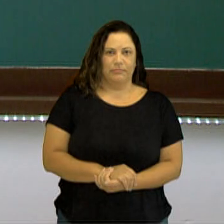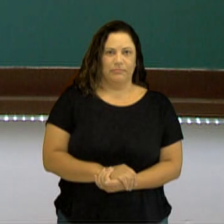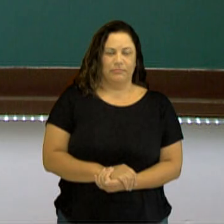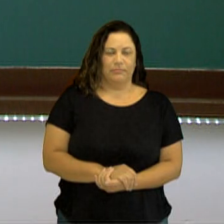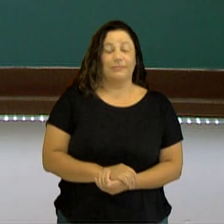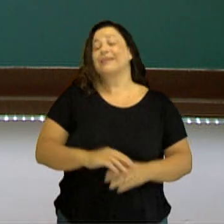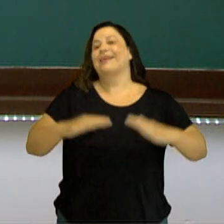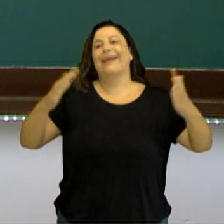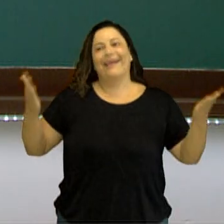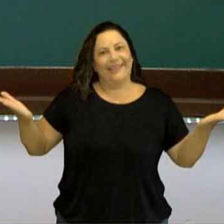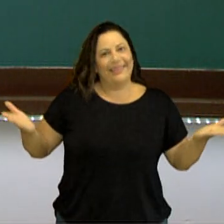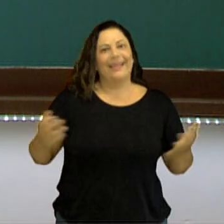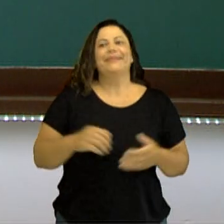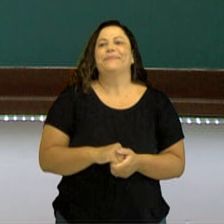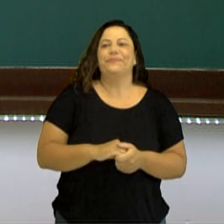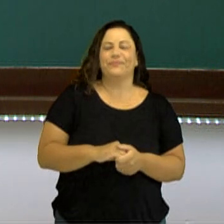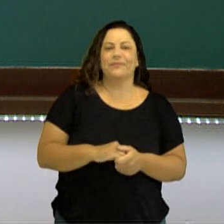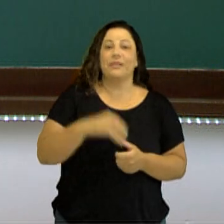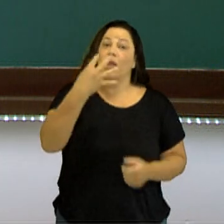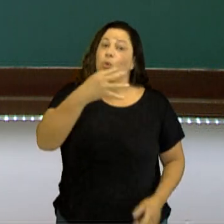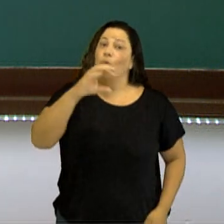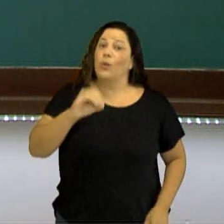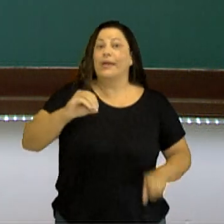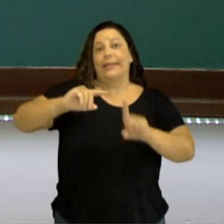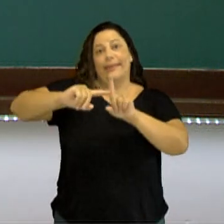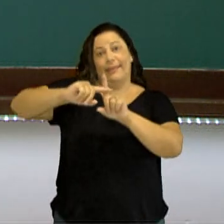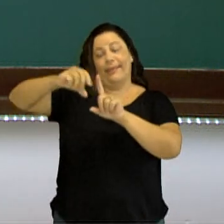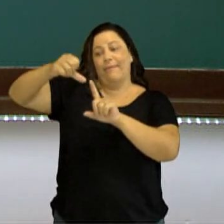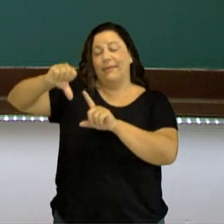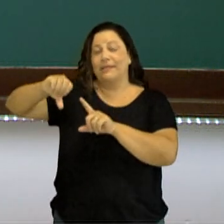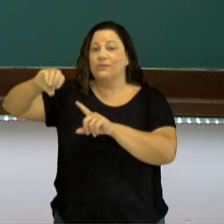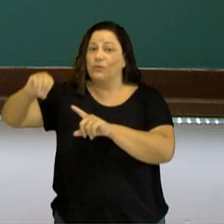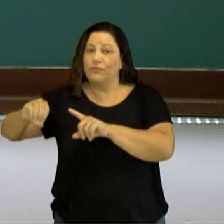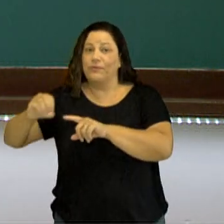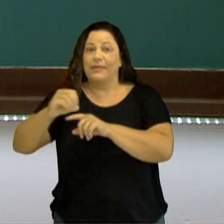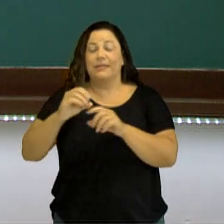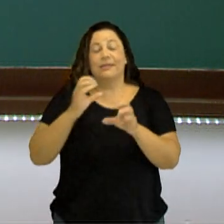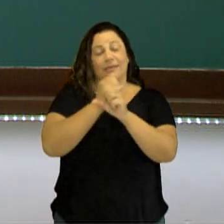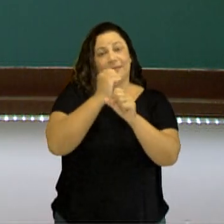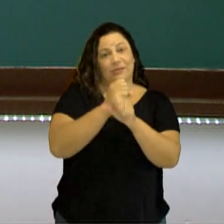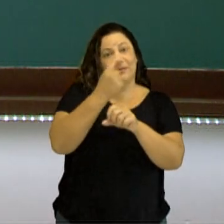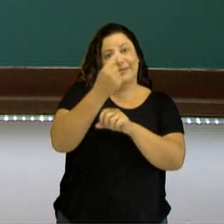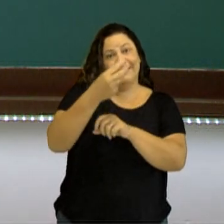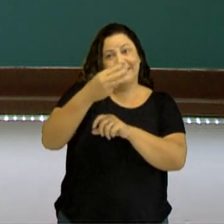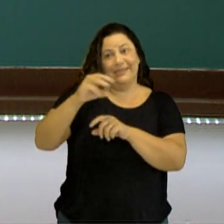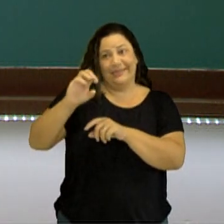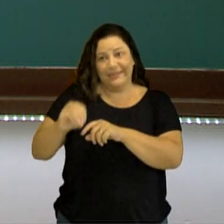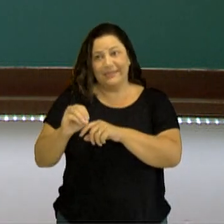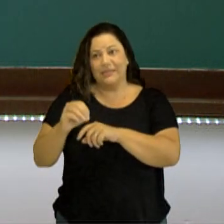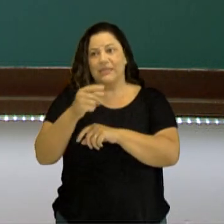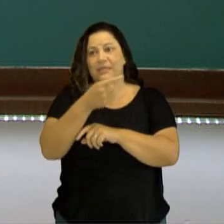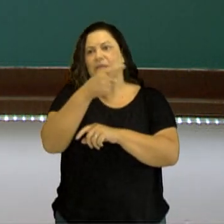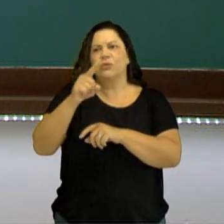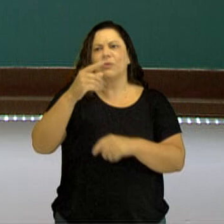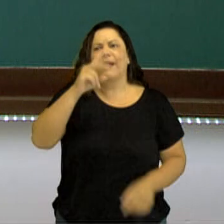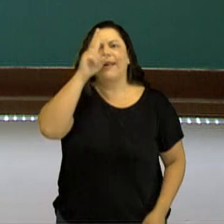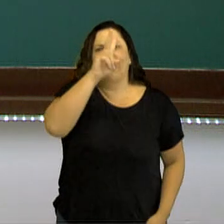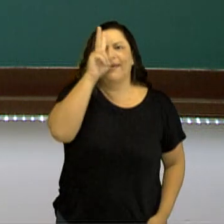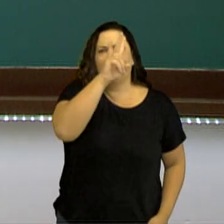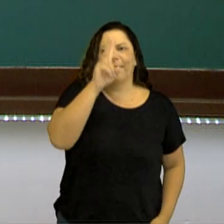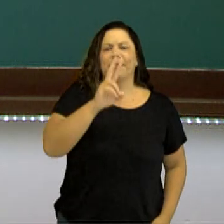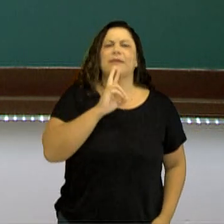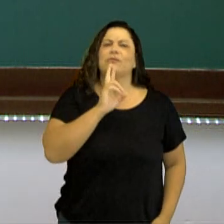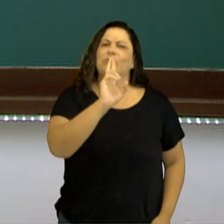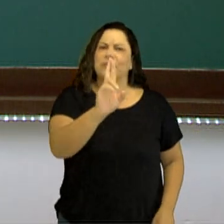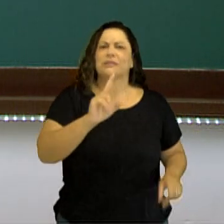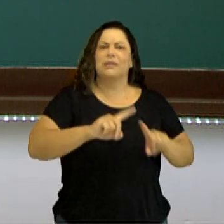Daí, pessoal, 40 mais 90, 130. O melhor mesmo não é lembrar do resultado aqui. O melhor